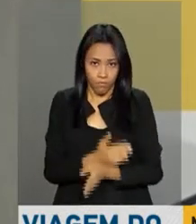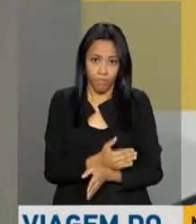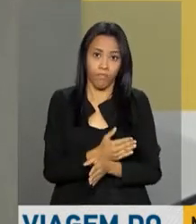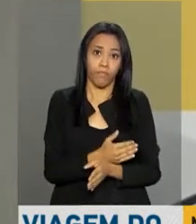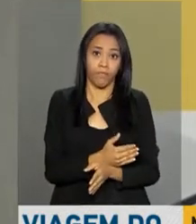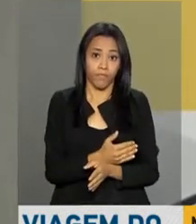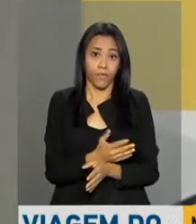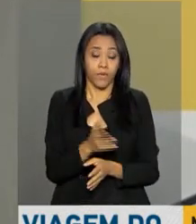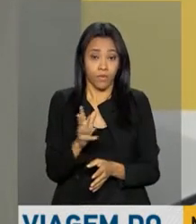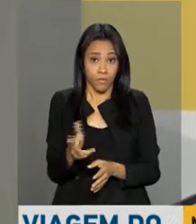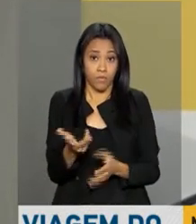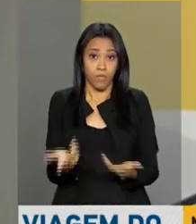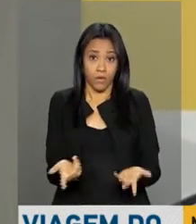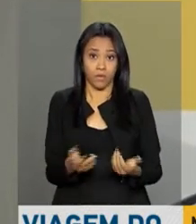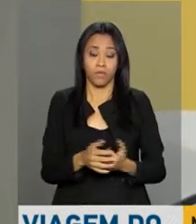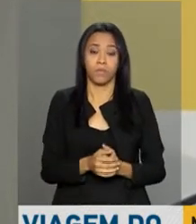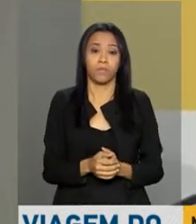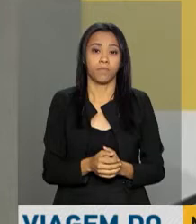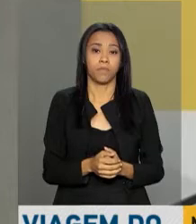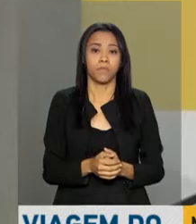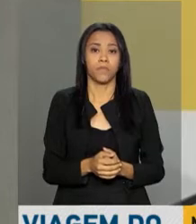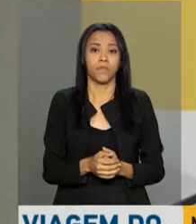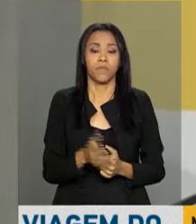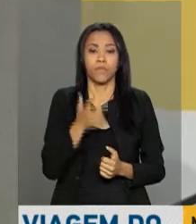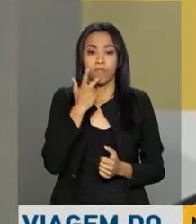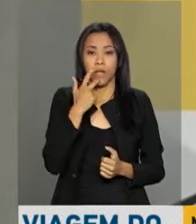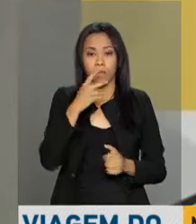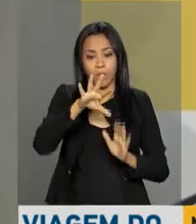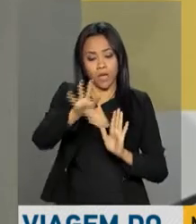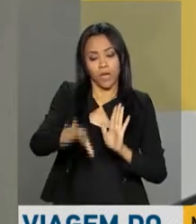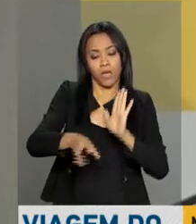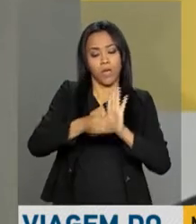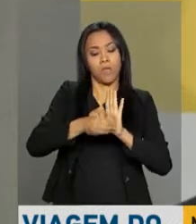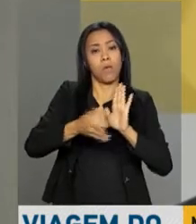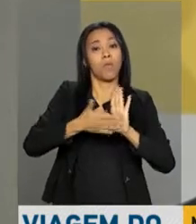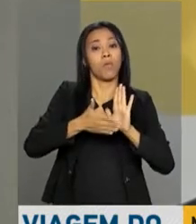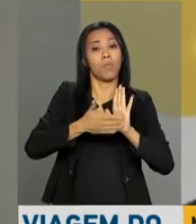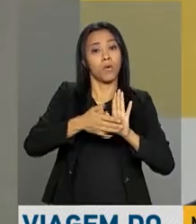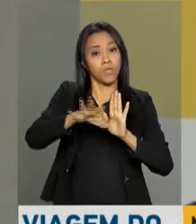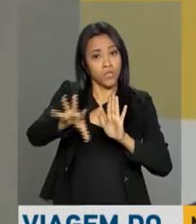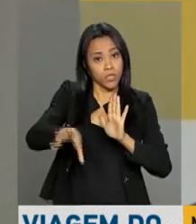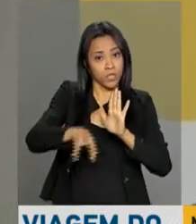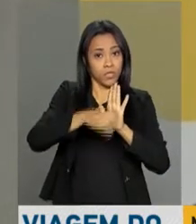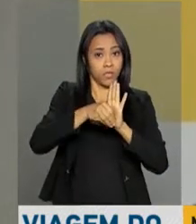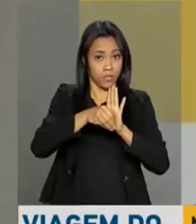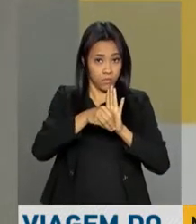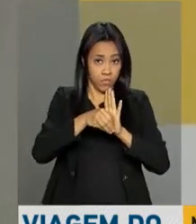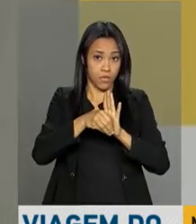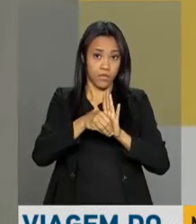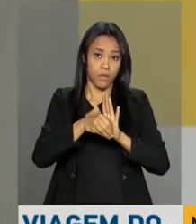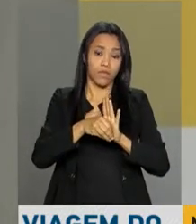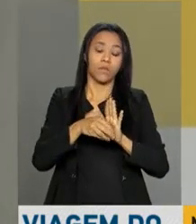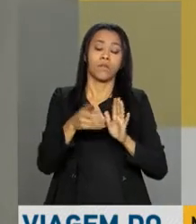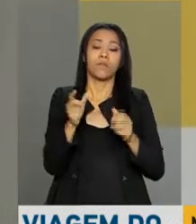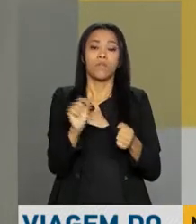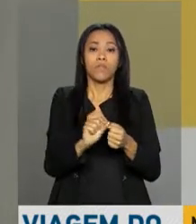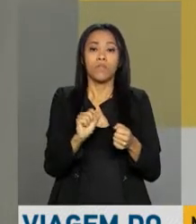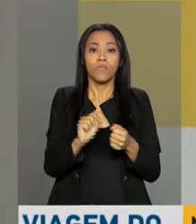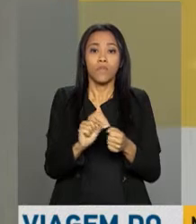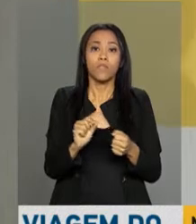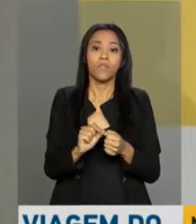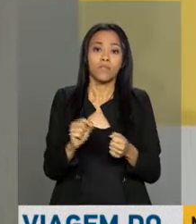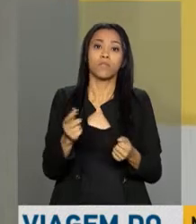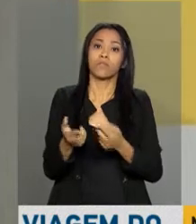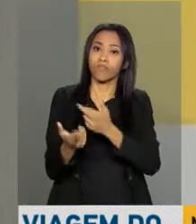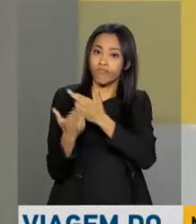econômica produziu a emenda à proposta de emenda constitucional o fez com muita responsabilidade